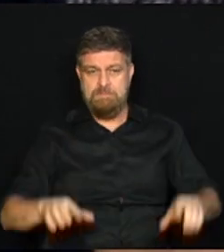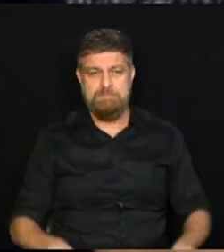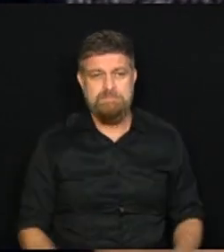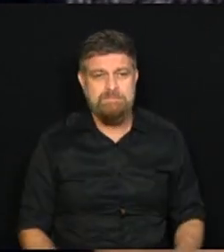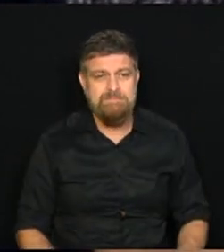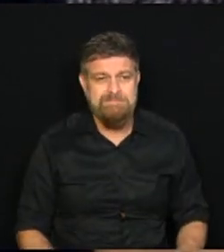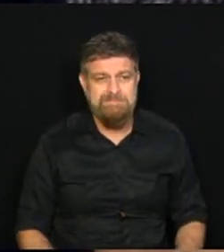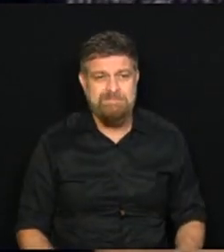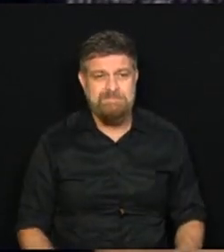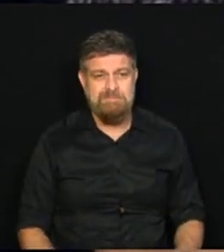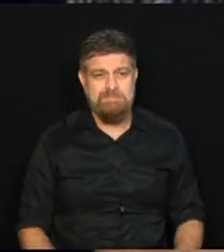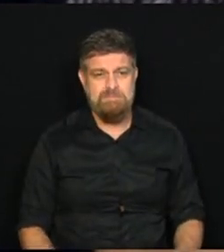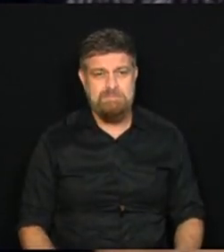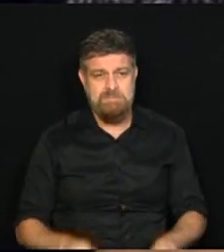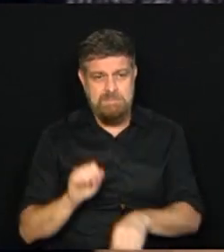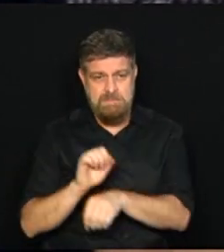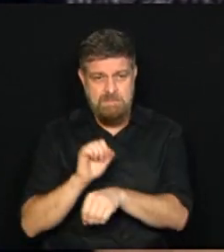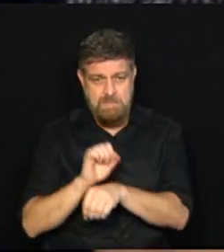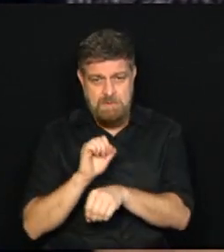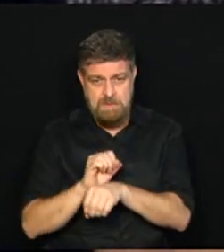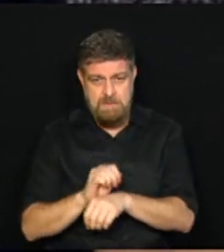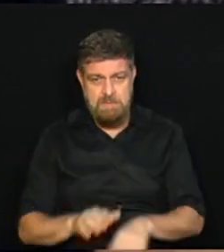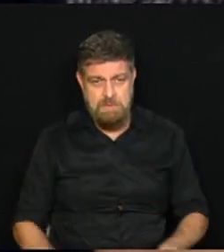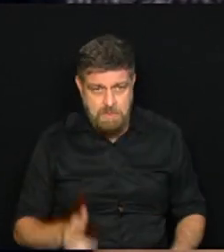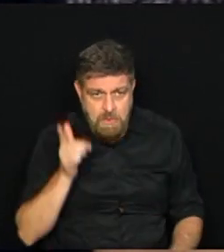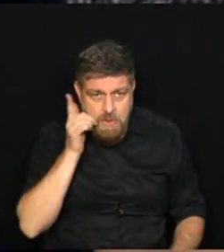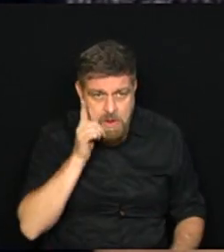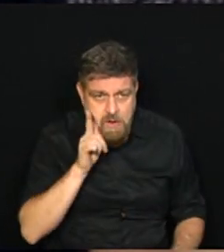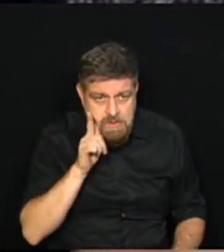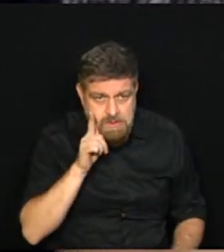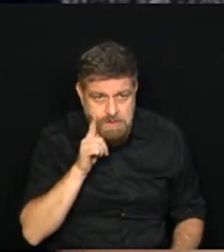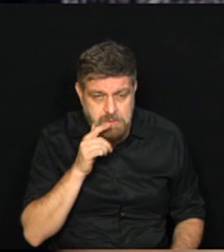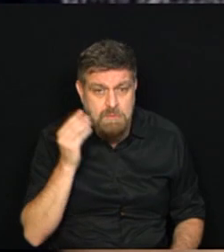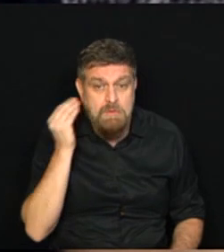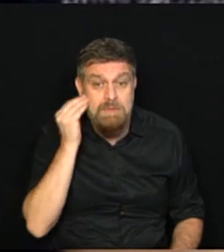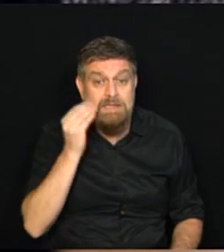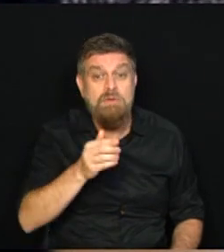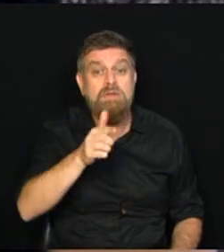André, eles estão liberando aqui, vê se já conseguiu. Pode tentar de novo.